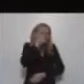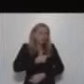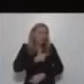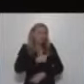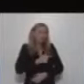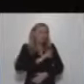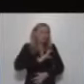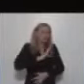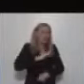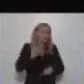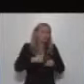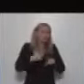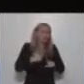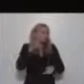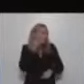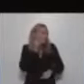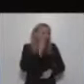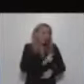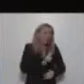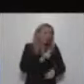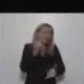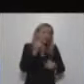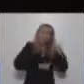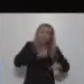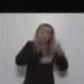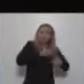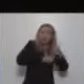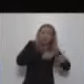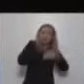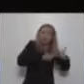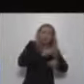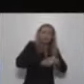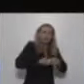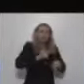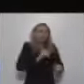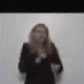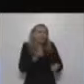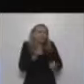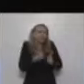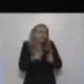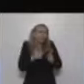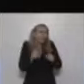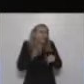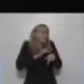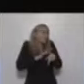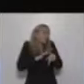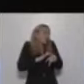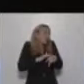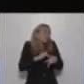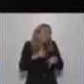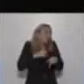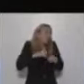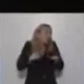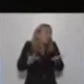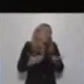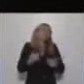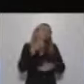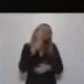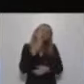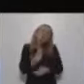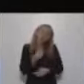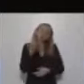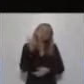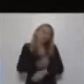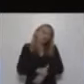serviço obrigatório, sem contar o pagamento irrisório. Sem contar com o pagamento irrisório. Então, mais uma vez, faço um apelo ao